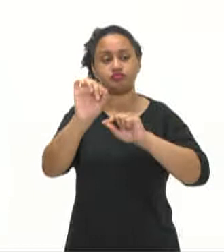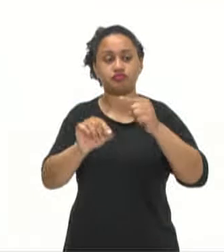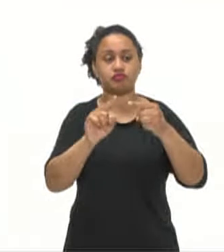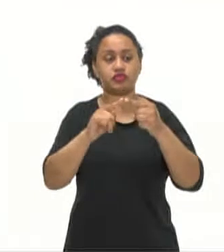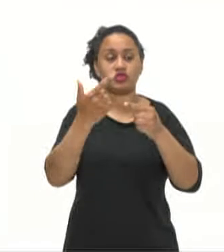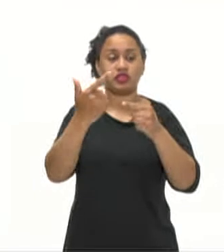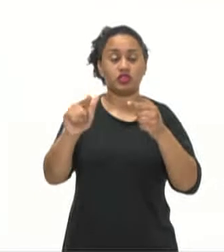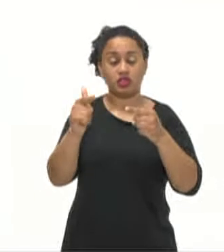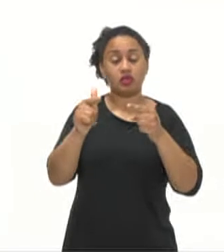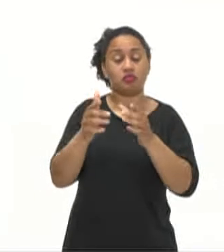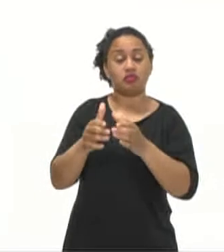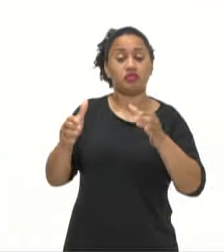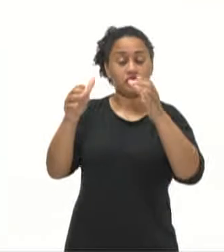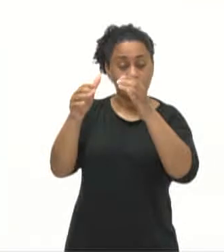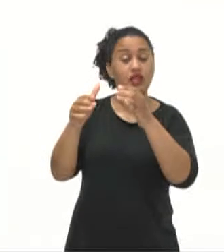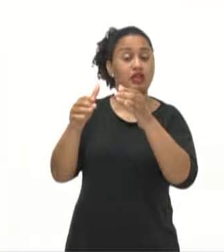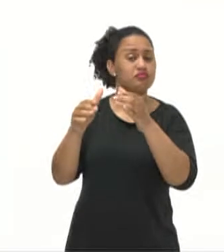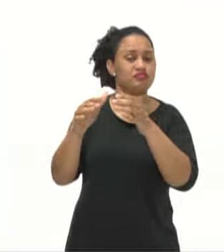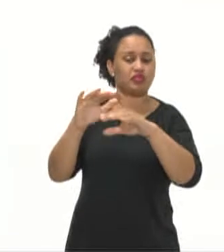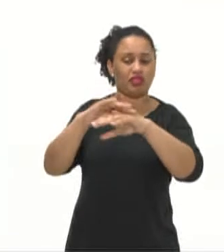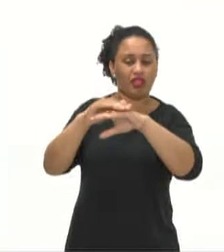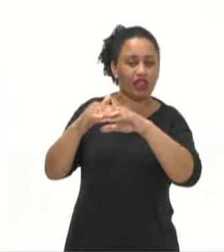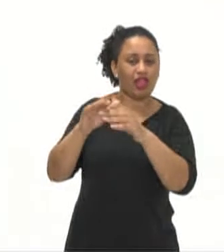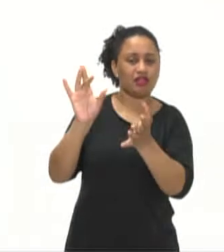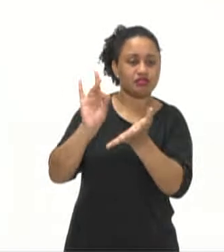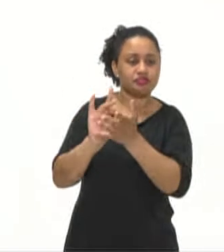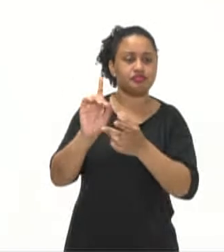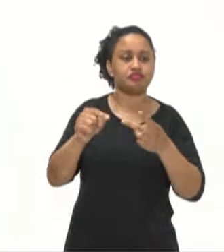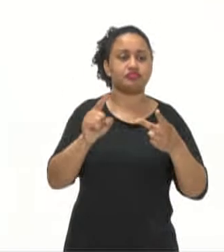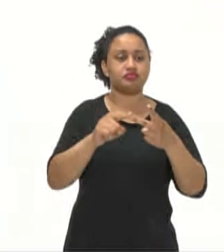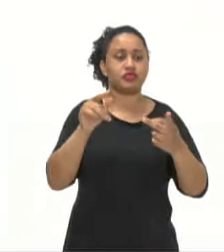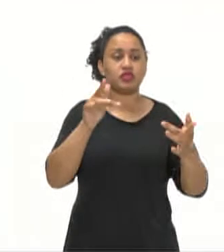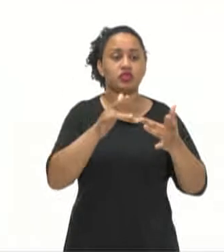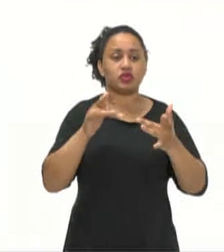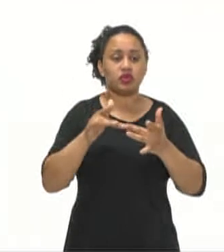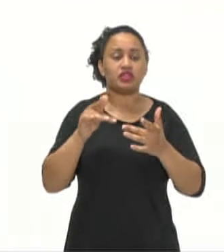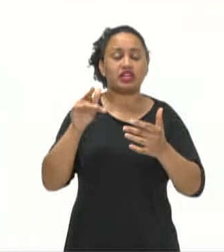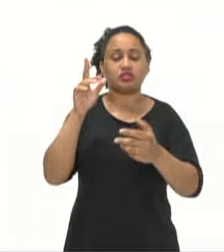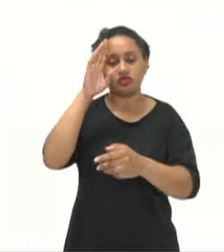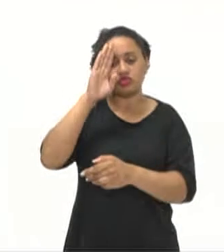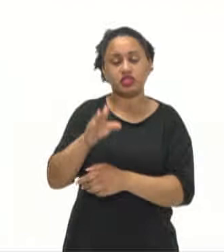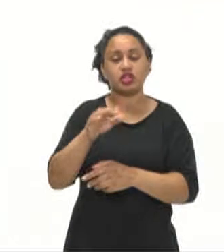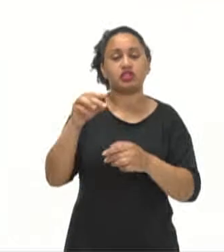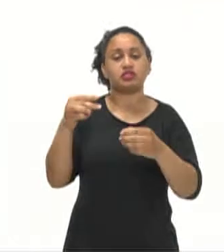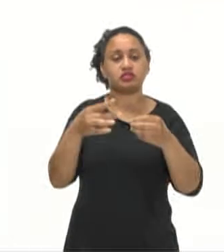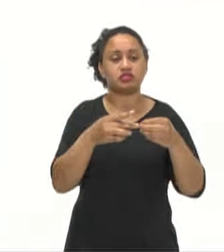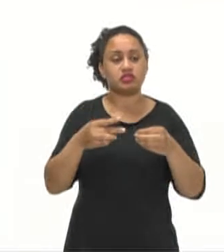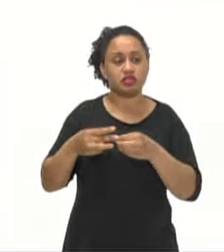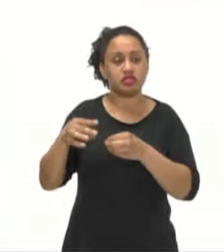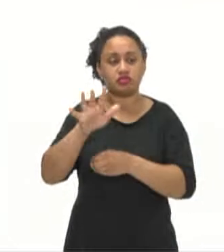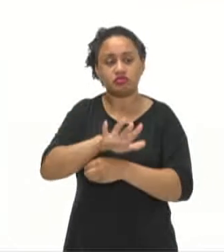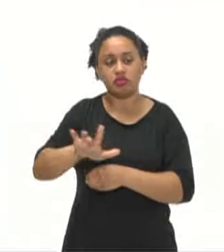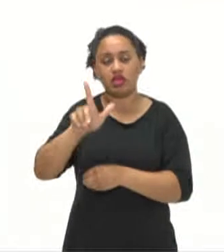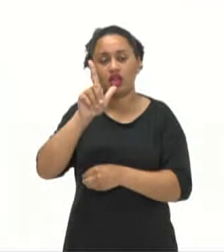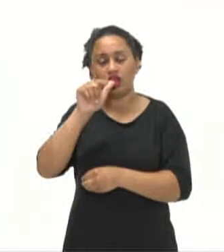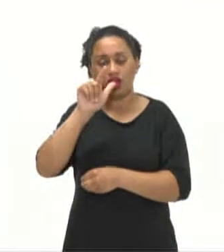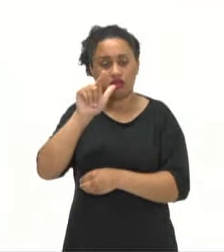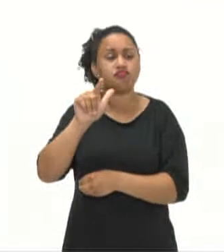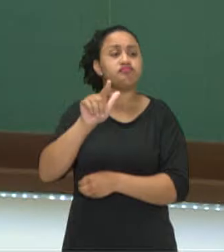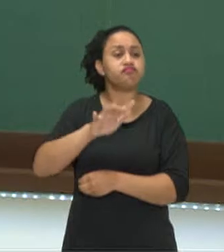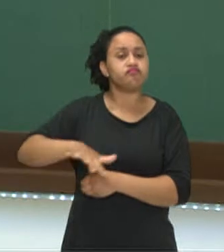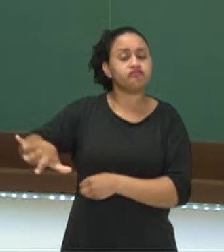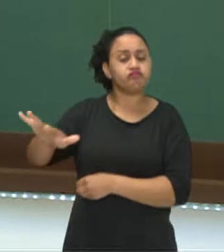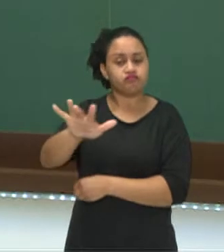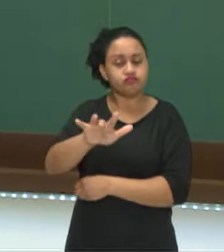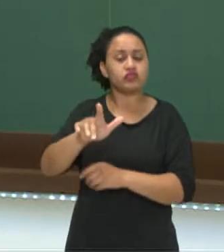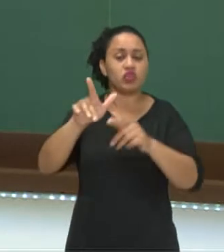não possuem tecidos verdadeiros. O contato direto das células com o meio líquido, certo? Então, vivem